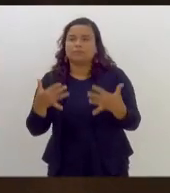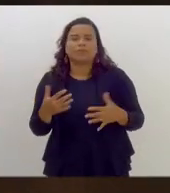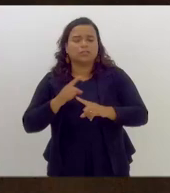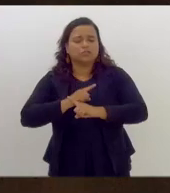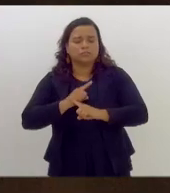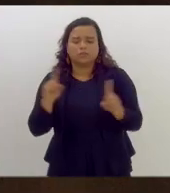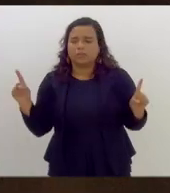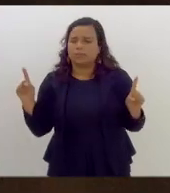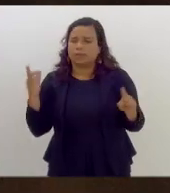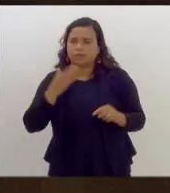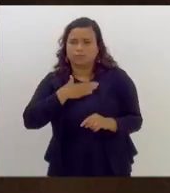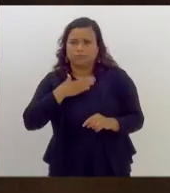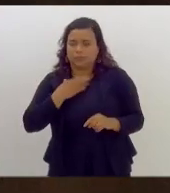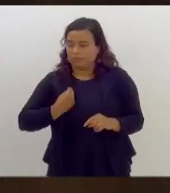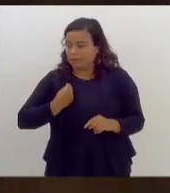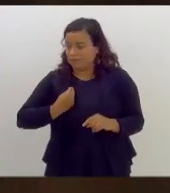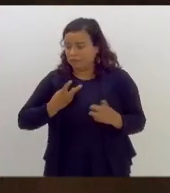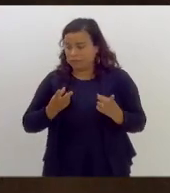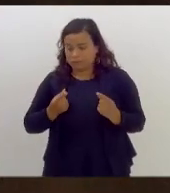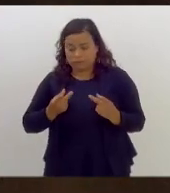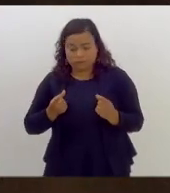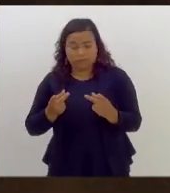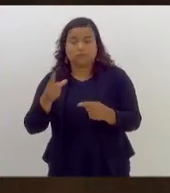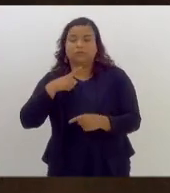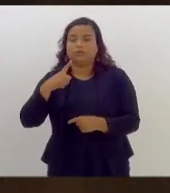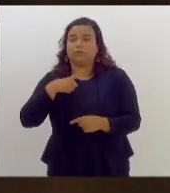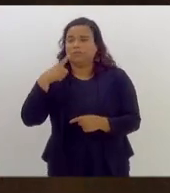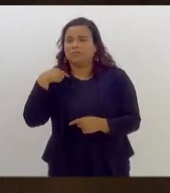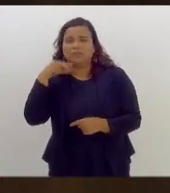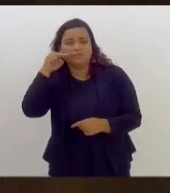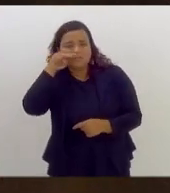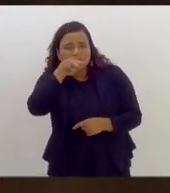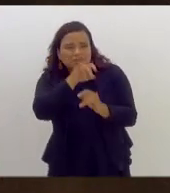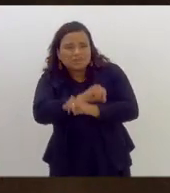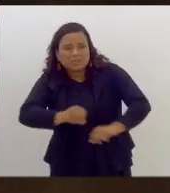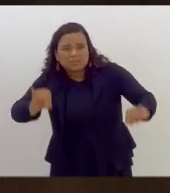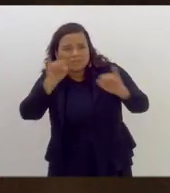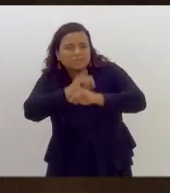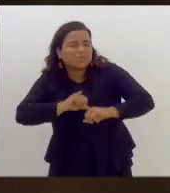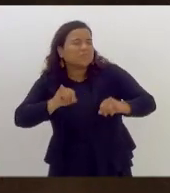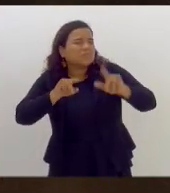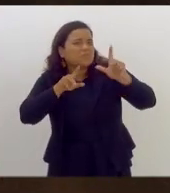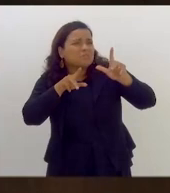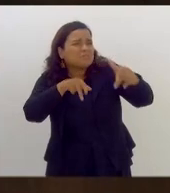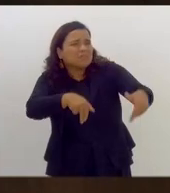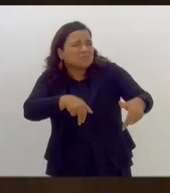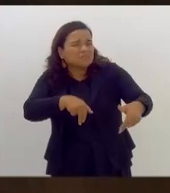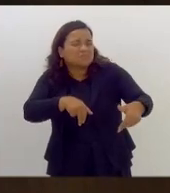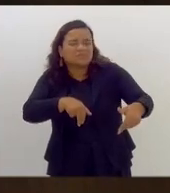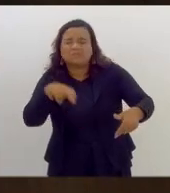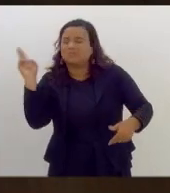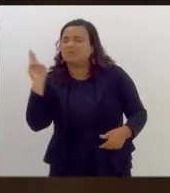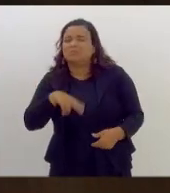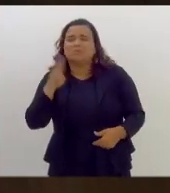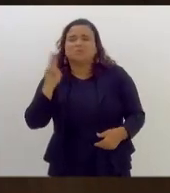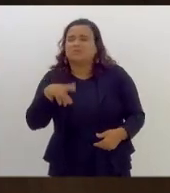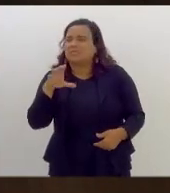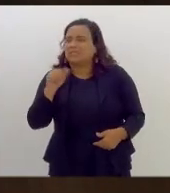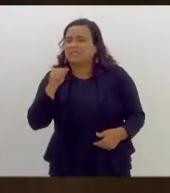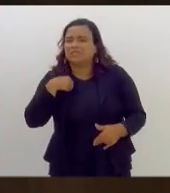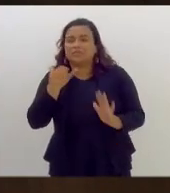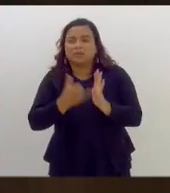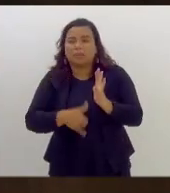na minha longa vida eu vi uma campanha com populismo